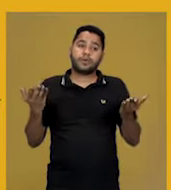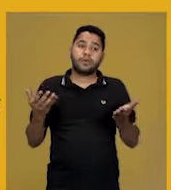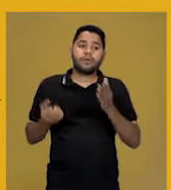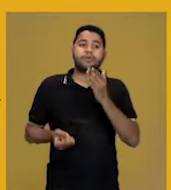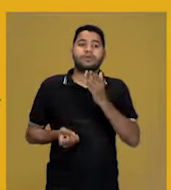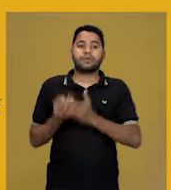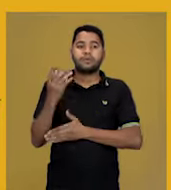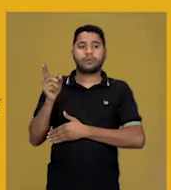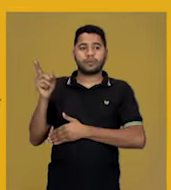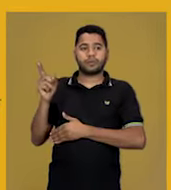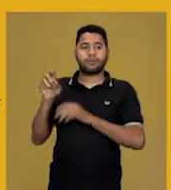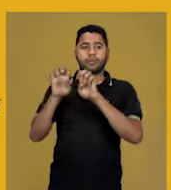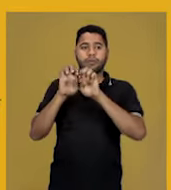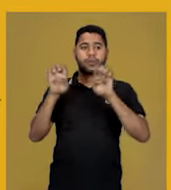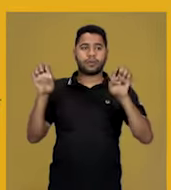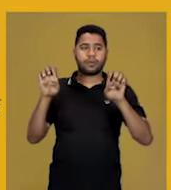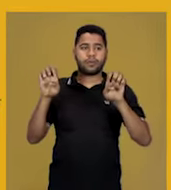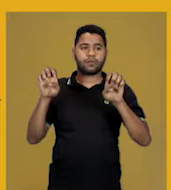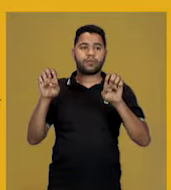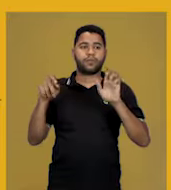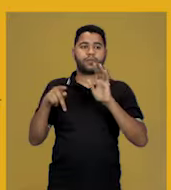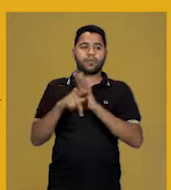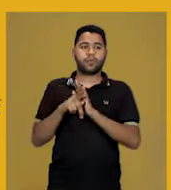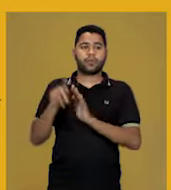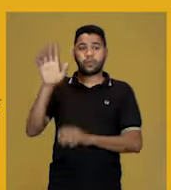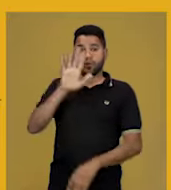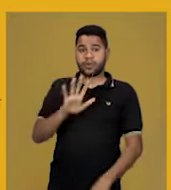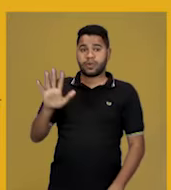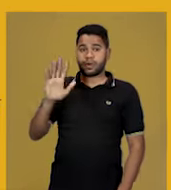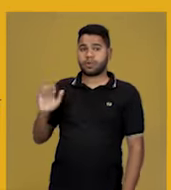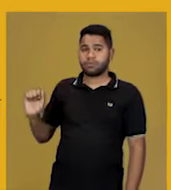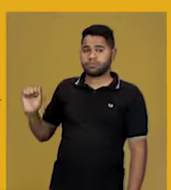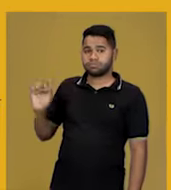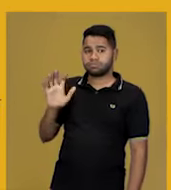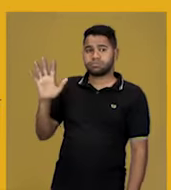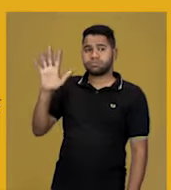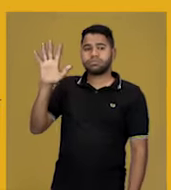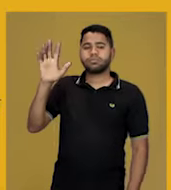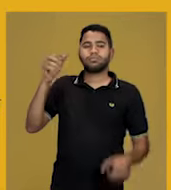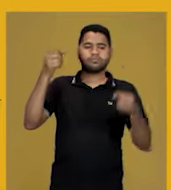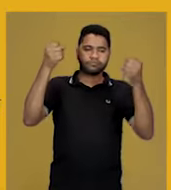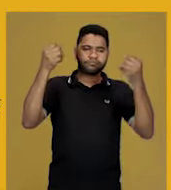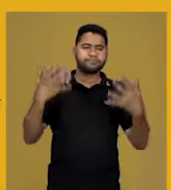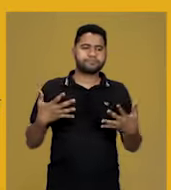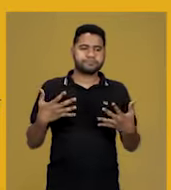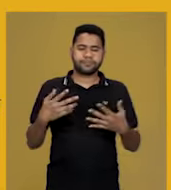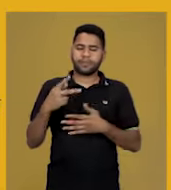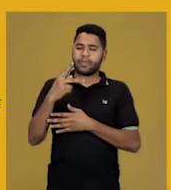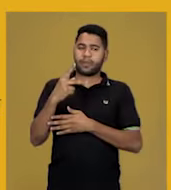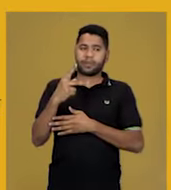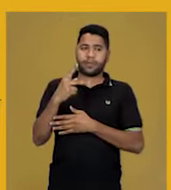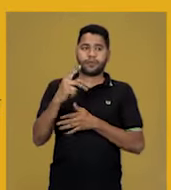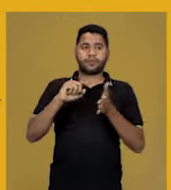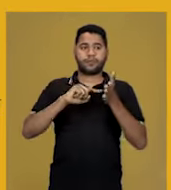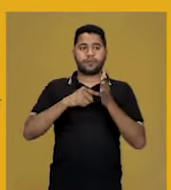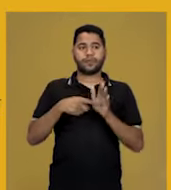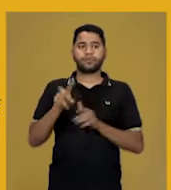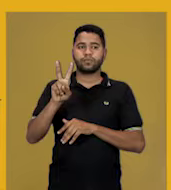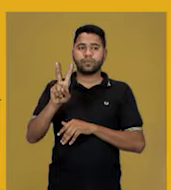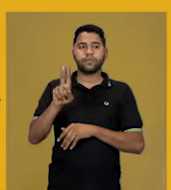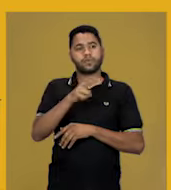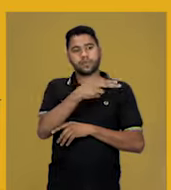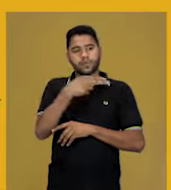criada essa equação aqui, que é a equação geral dos gases, onde ela fala que a pressão vezes o volume